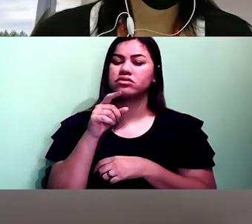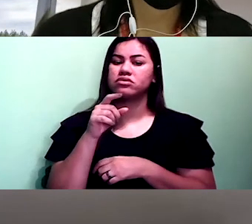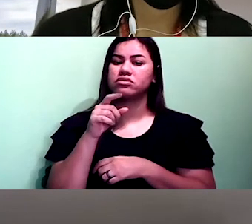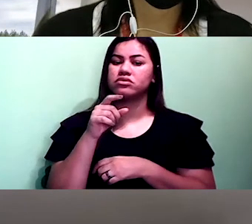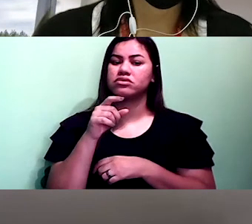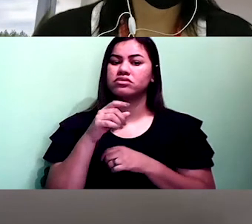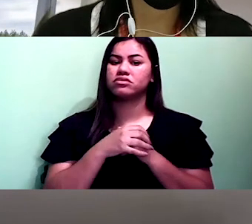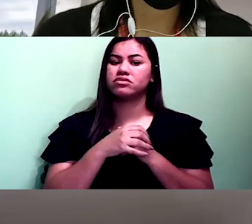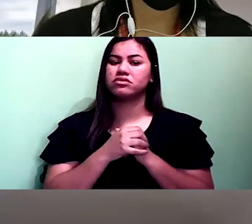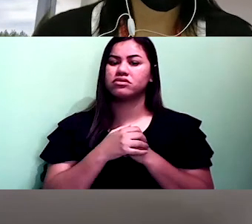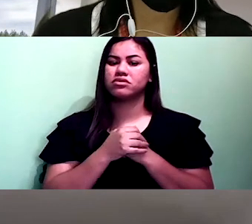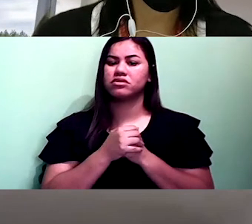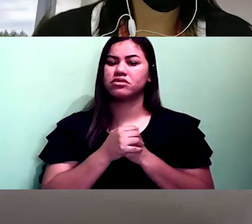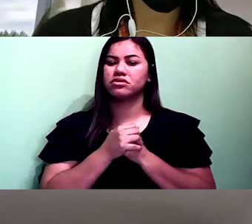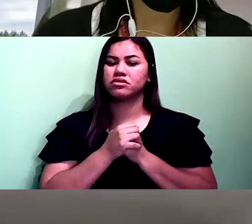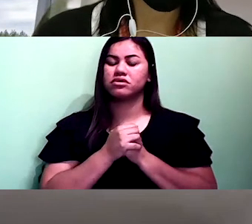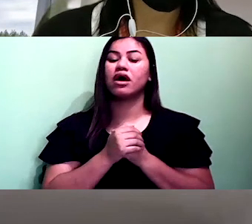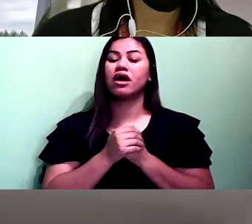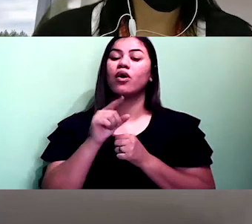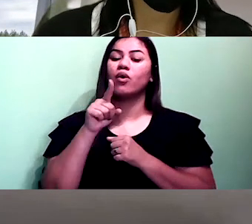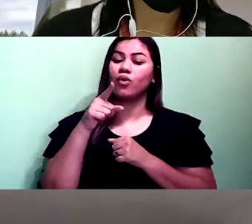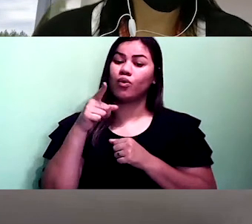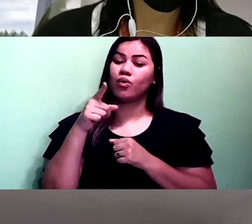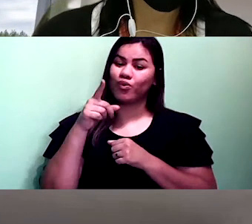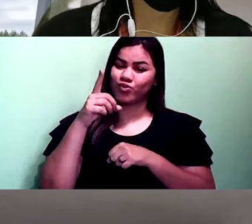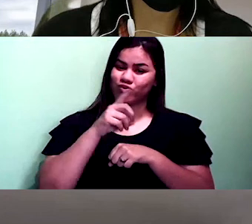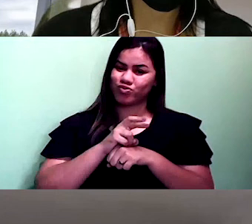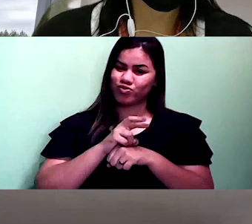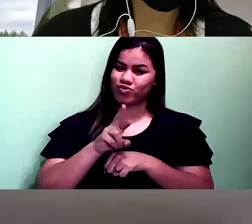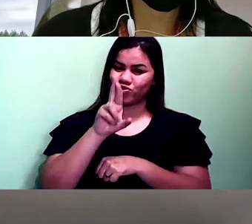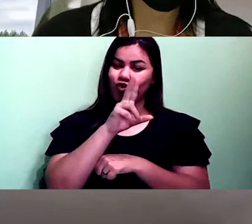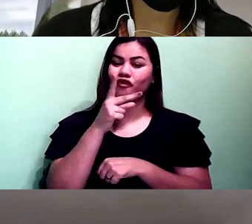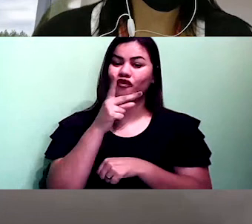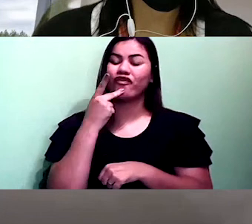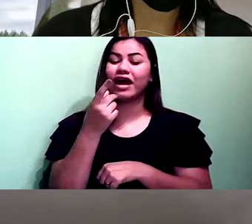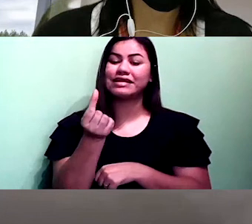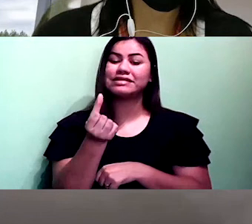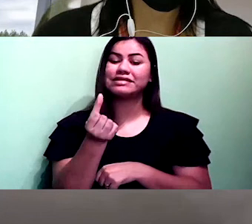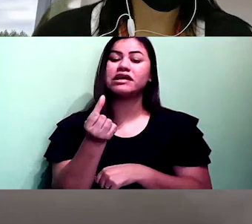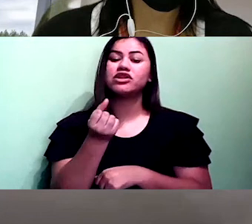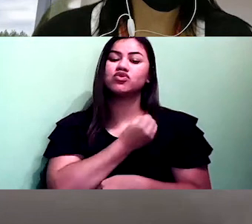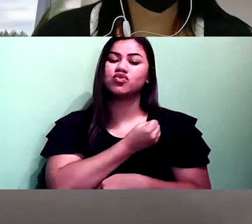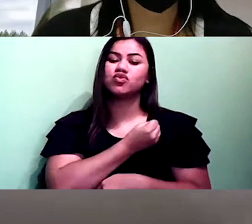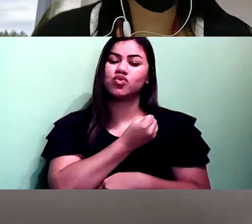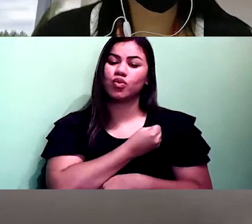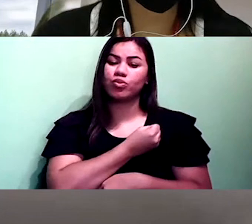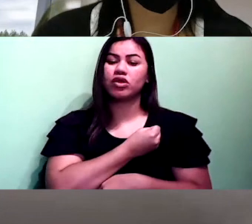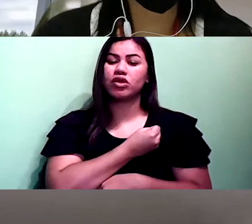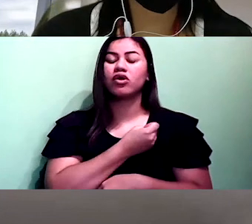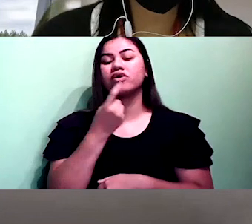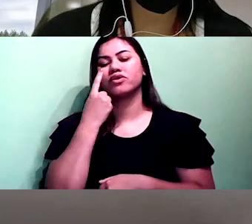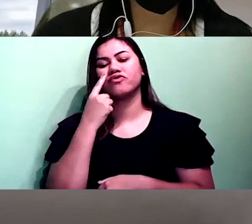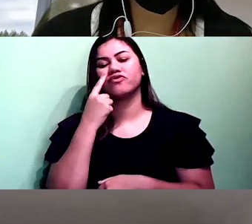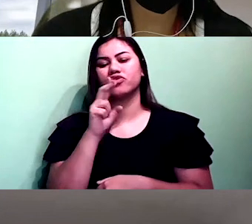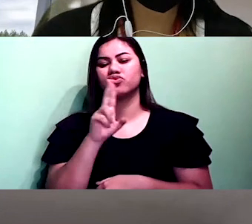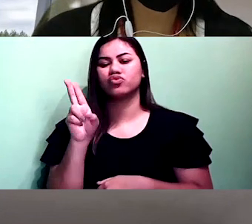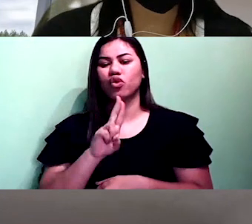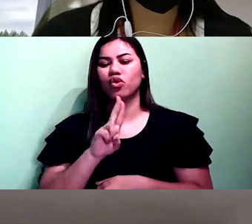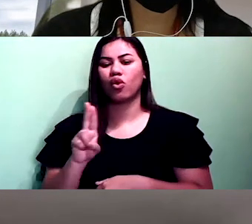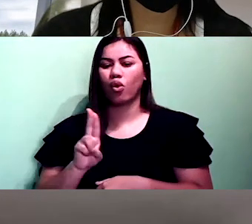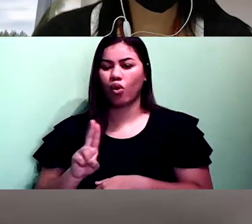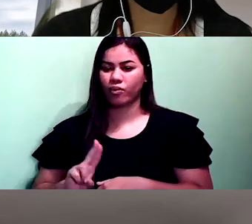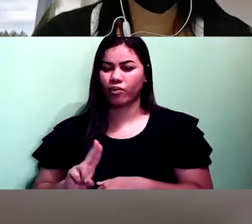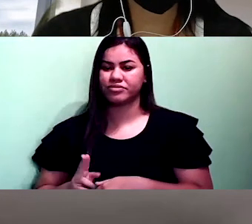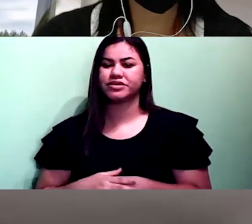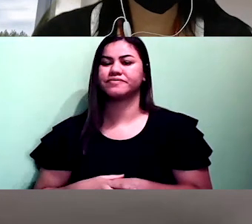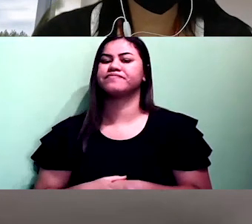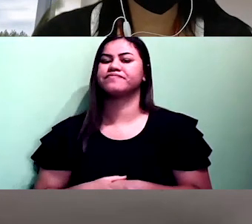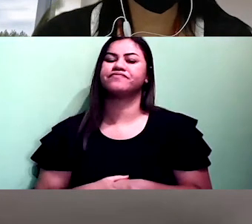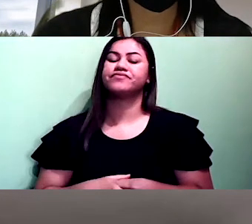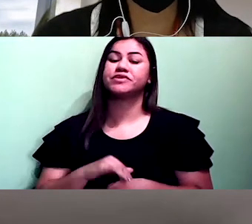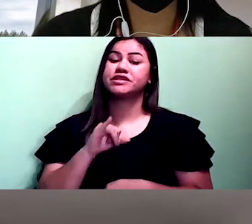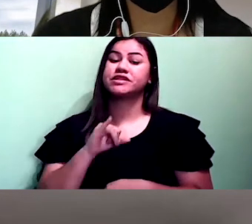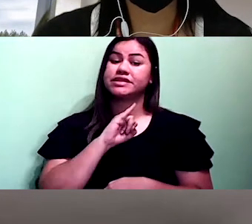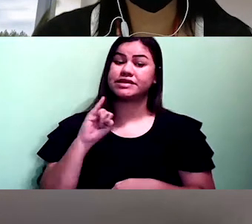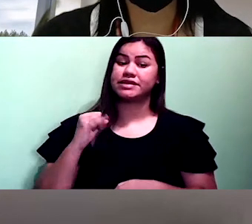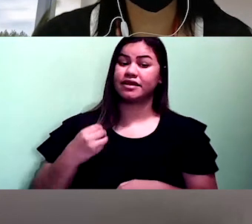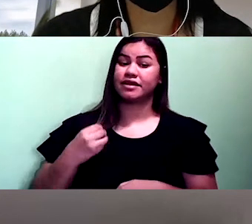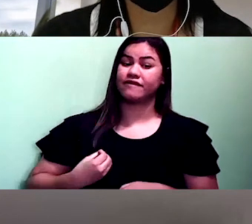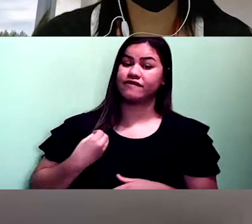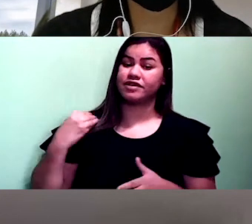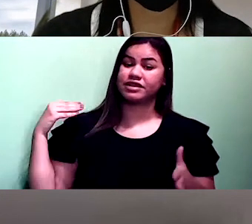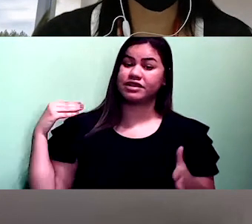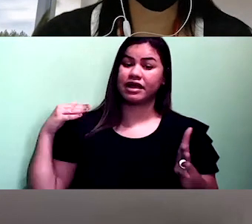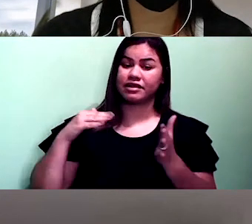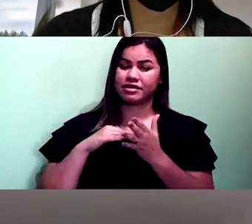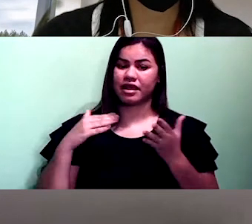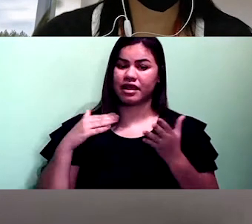6 números. 6 números, desculpa. 6 números. Eu vejo o nome da pessoa aqui. Se ela estiver, né, nesse